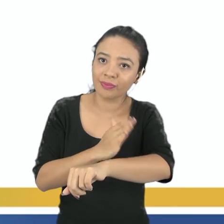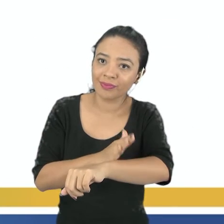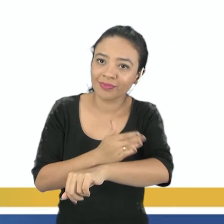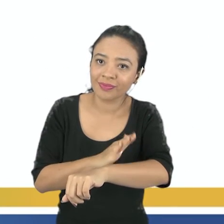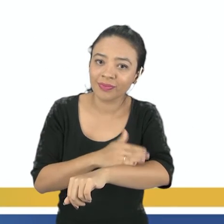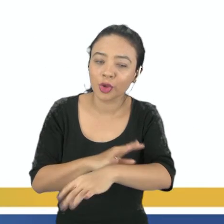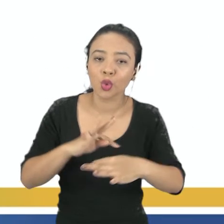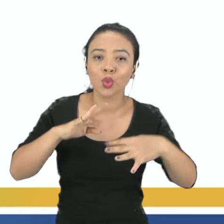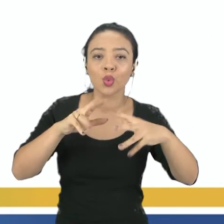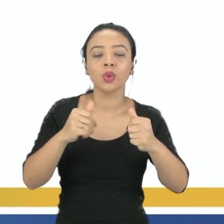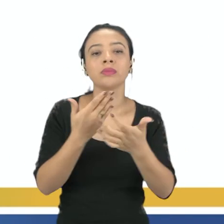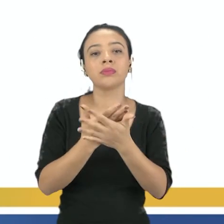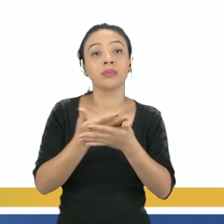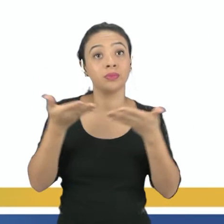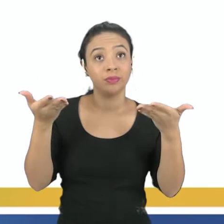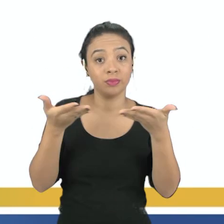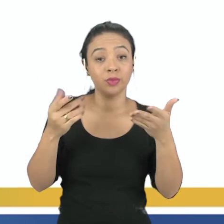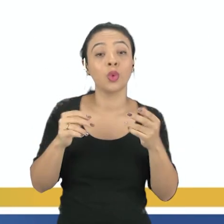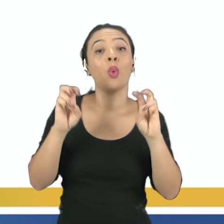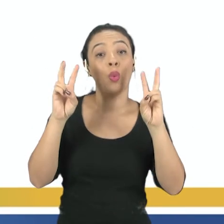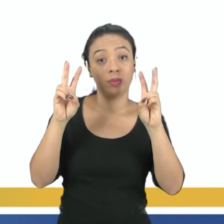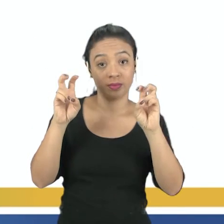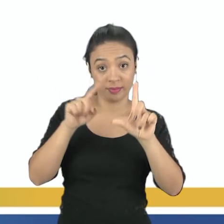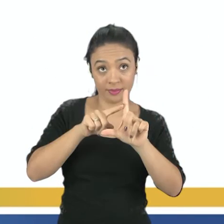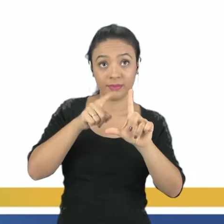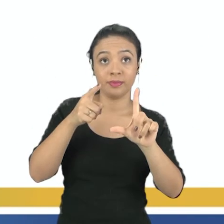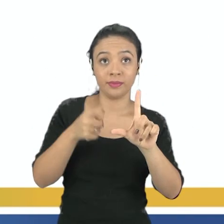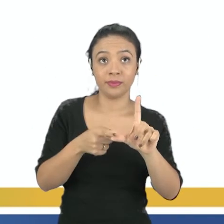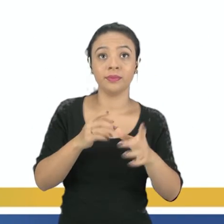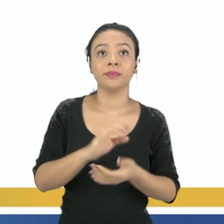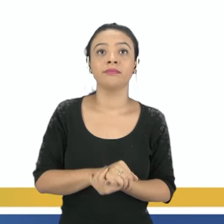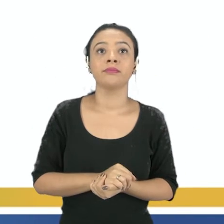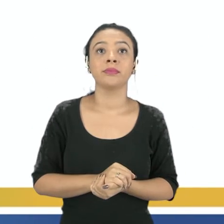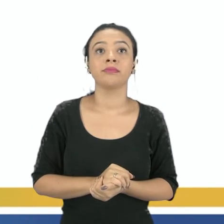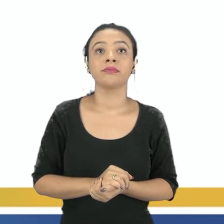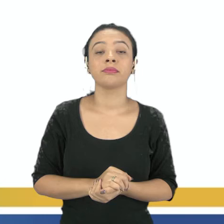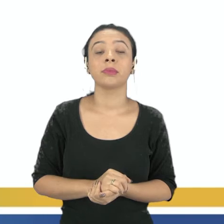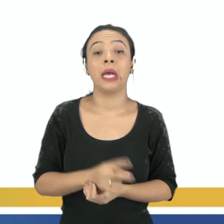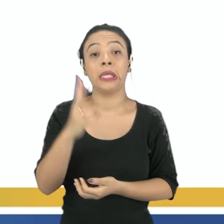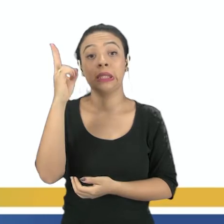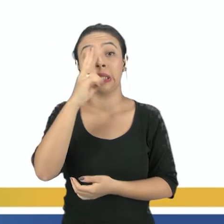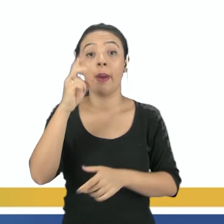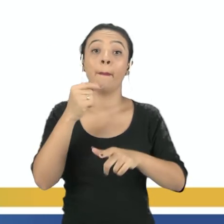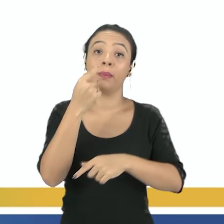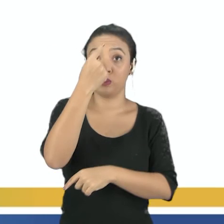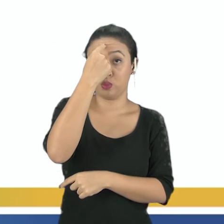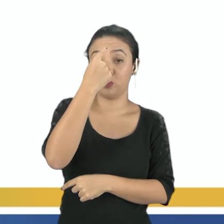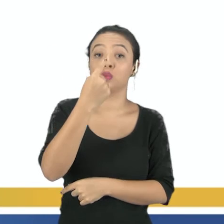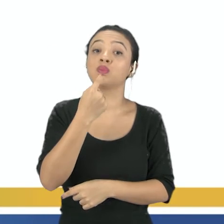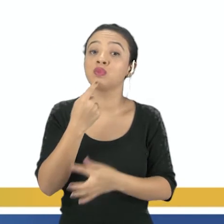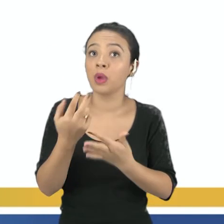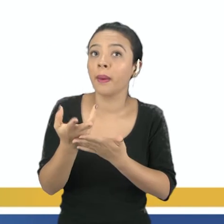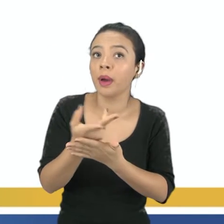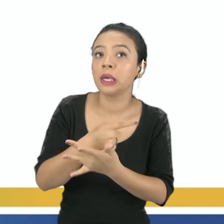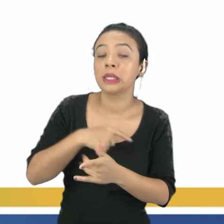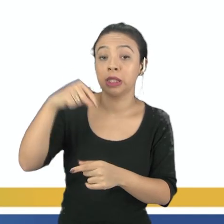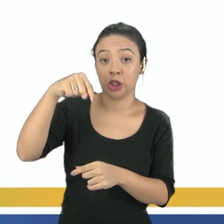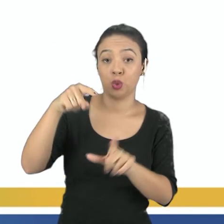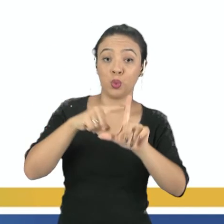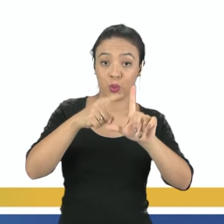exercitar um pouquinho que o que a gente viu a respeito dos ângulos então Com base no desenho do ângulo que aparece aí